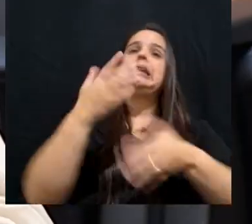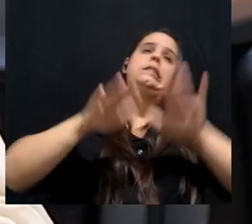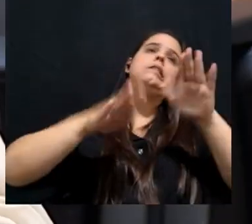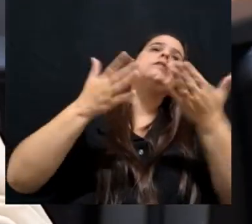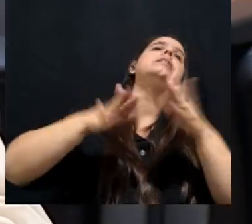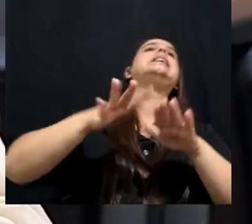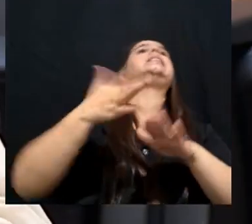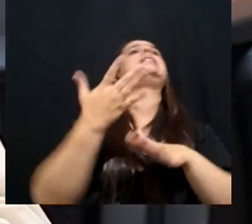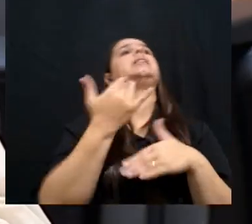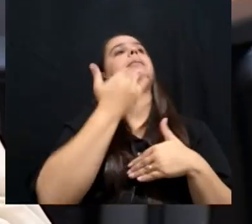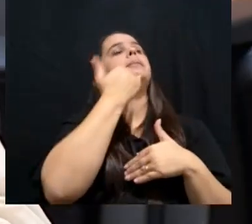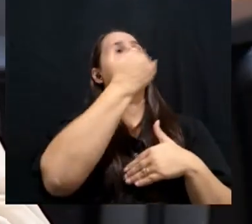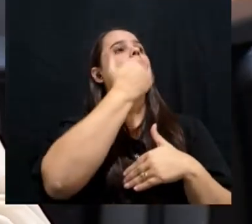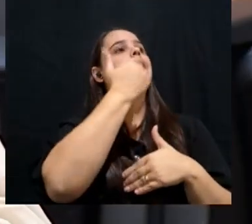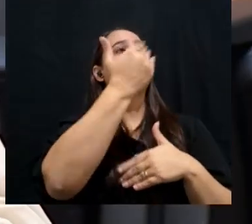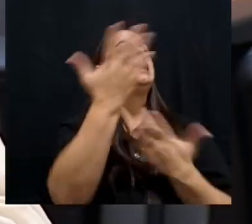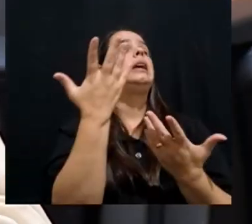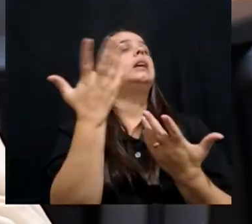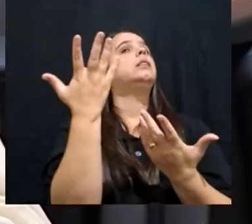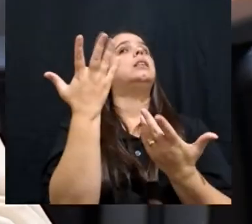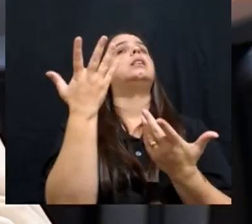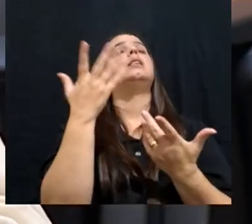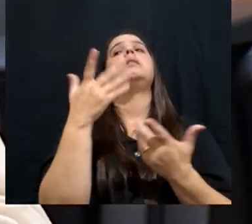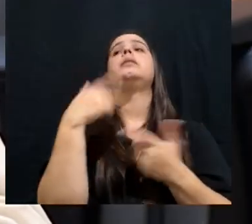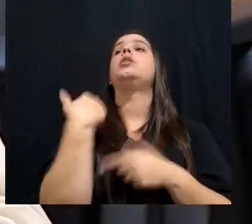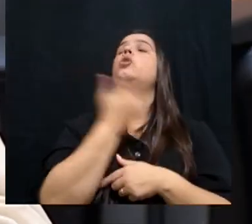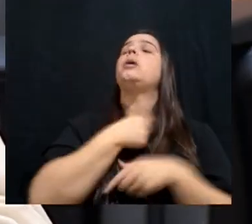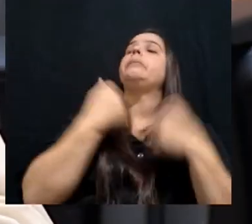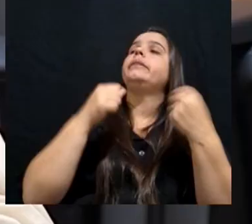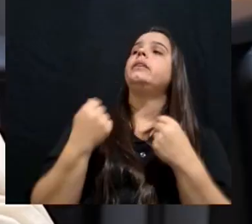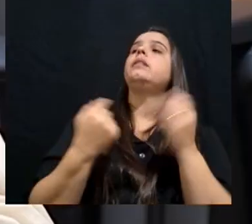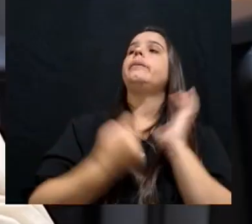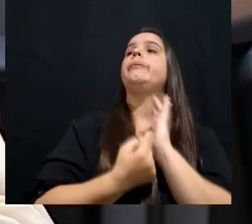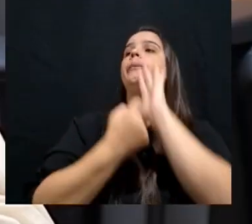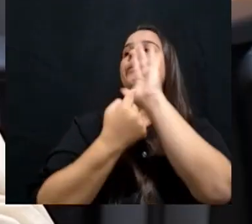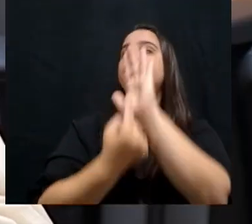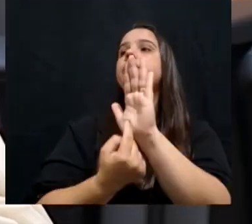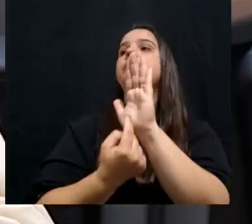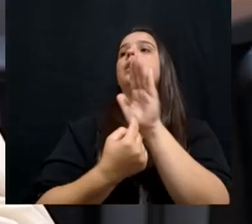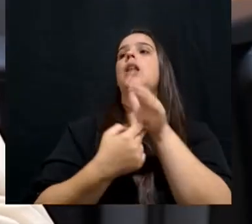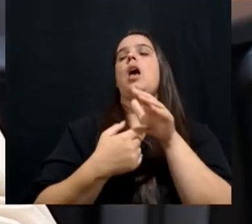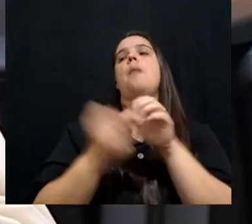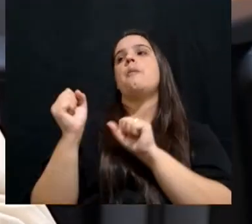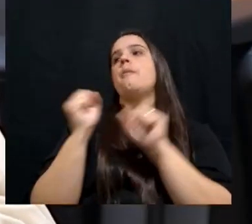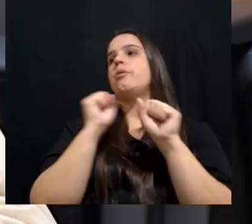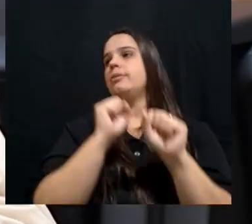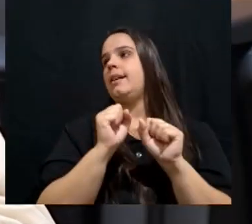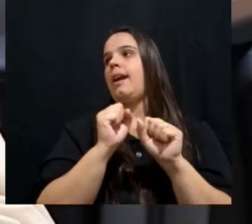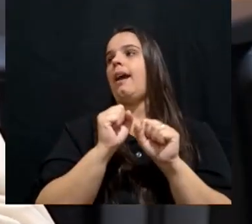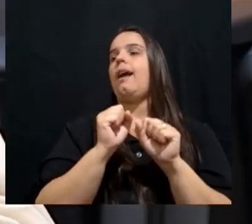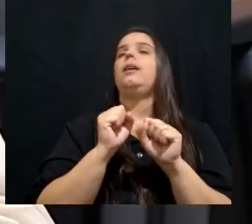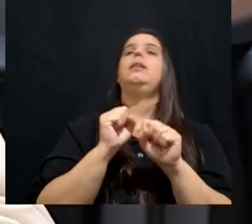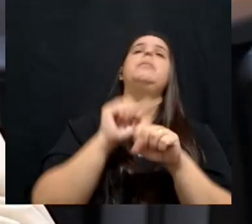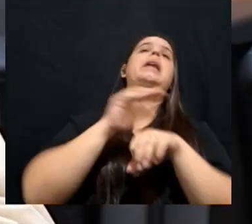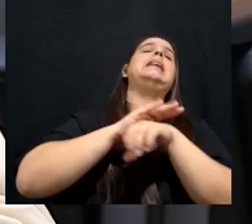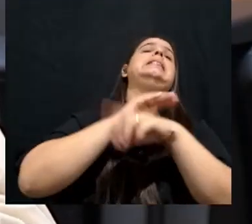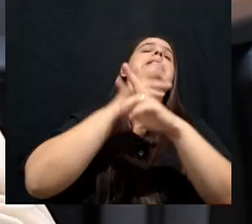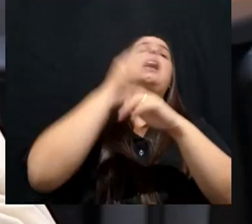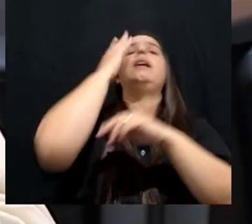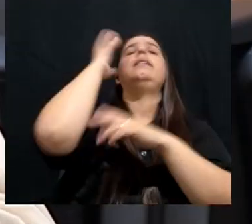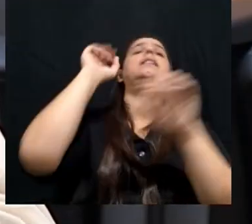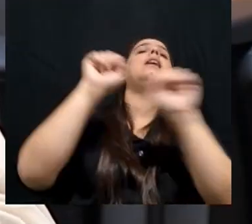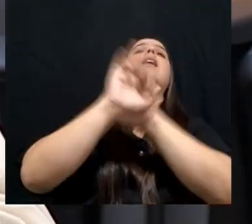desse instrumento que é a indicação para apontar para o Poder Executivo poder entender quais são as demandas dos moradores,